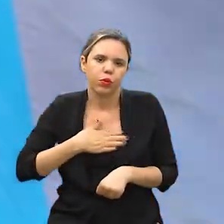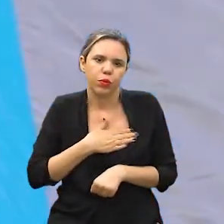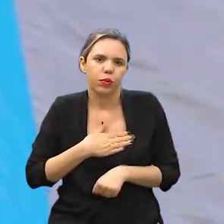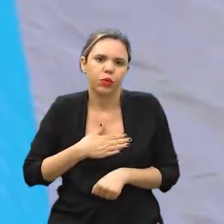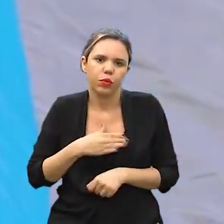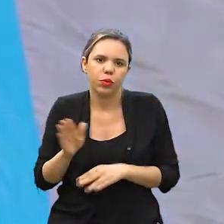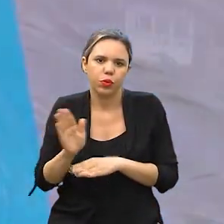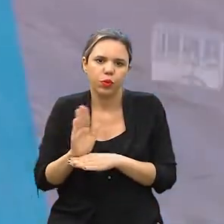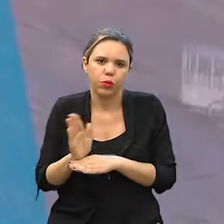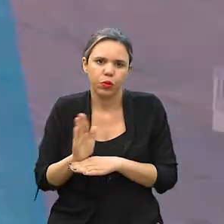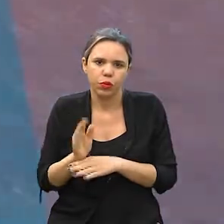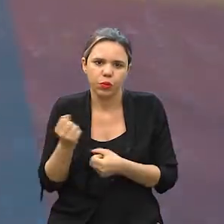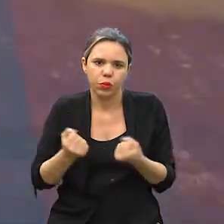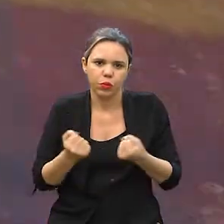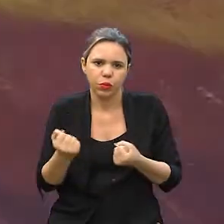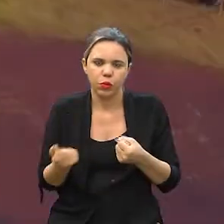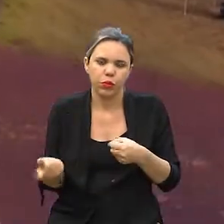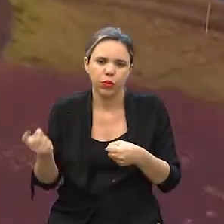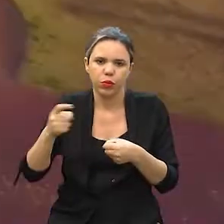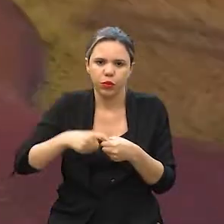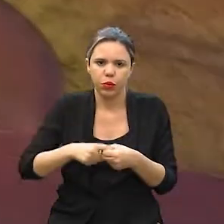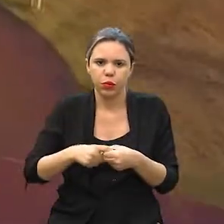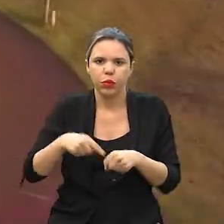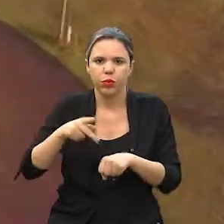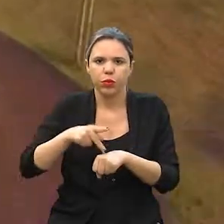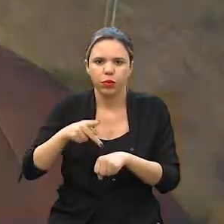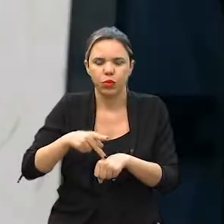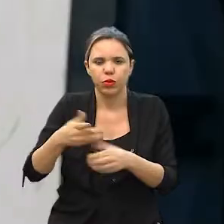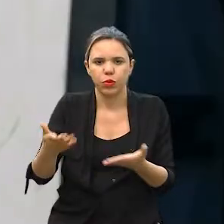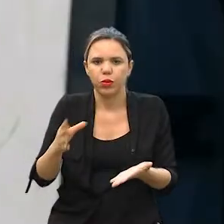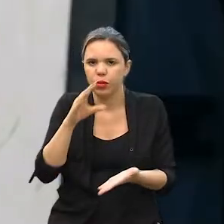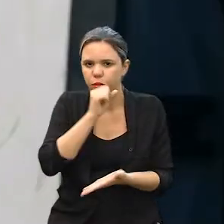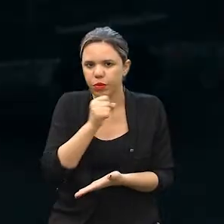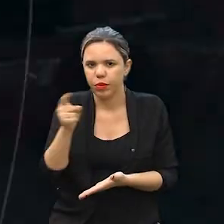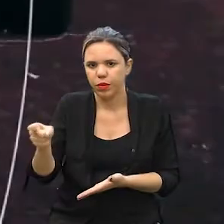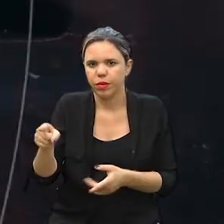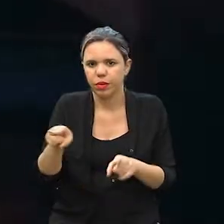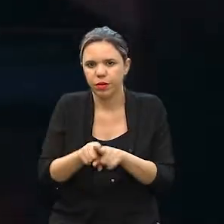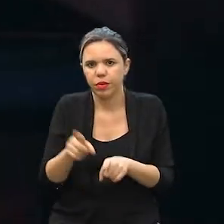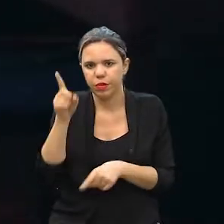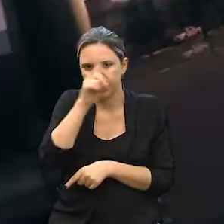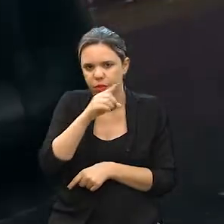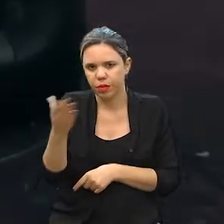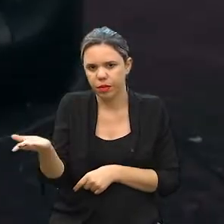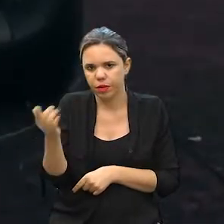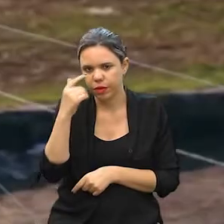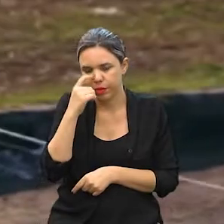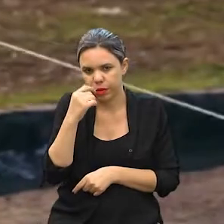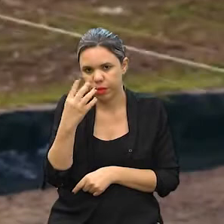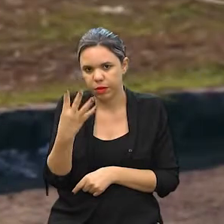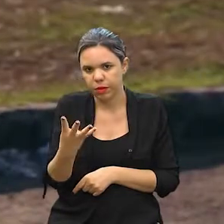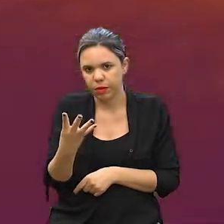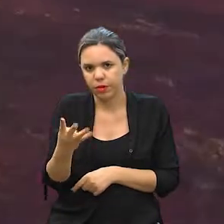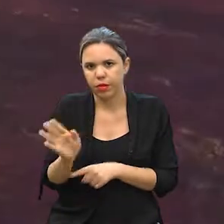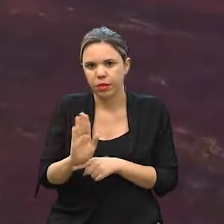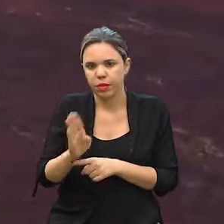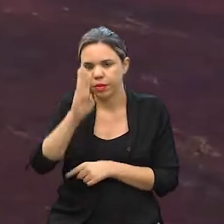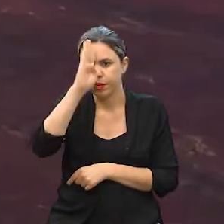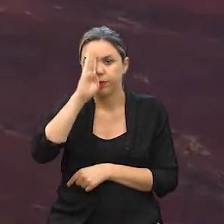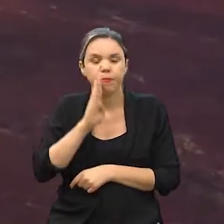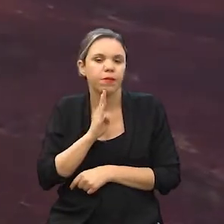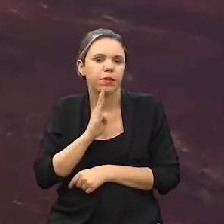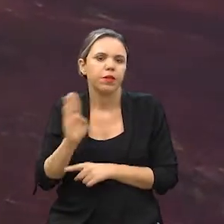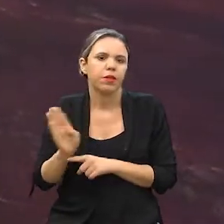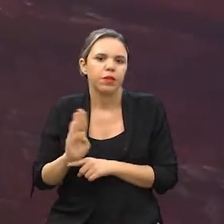é o Cine Autorama, que volta à Pedreira do Chapadão neste sábado e também no domingo. São 4 sessões gratuitas